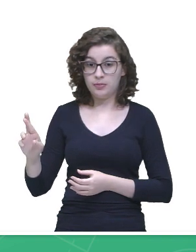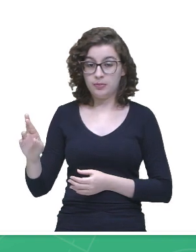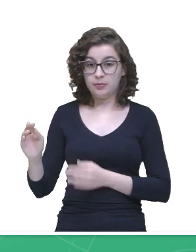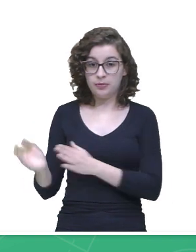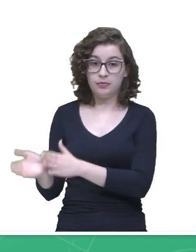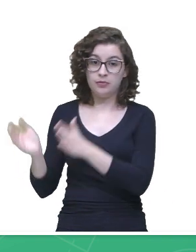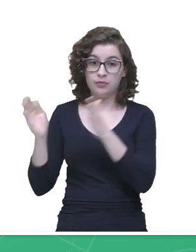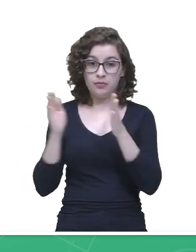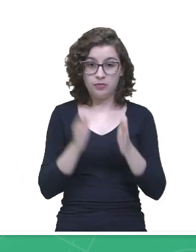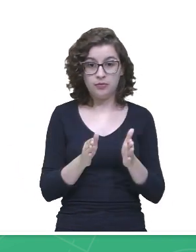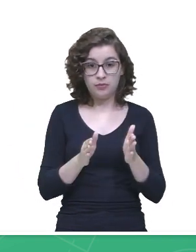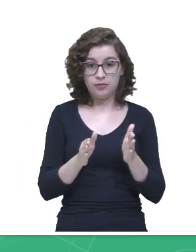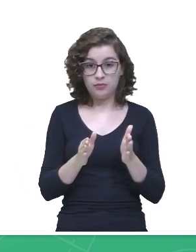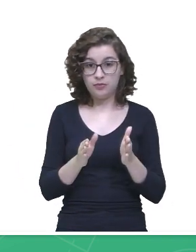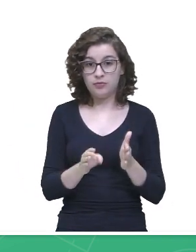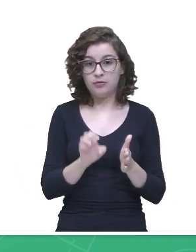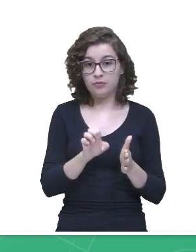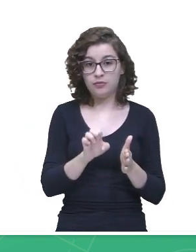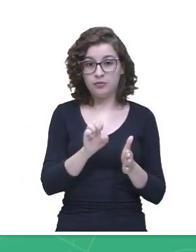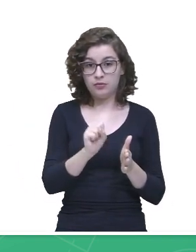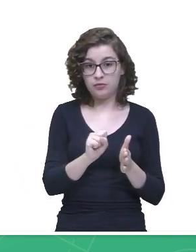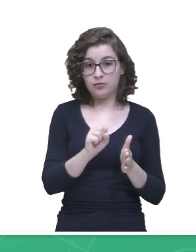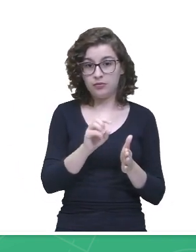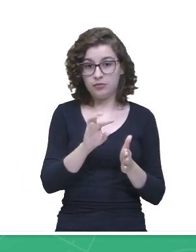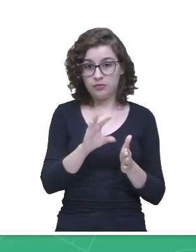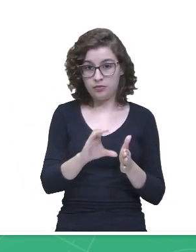escreve o particípio no português,